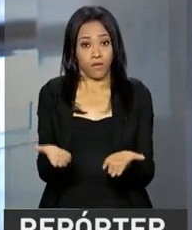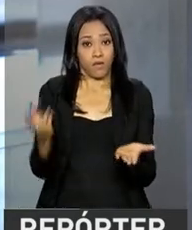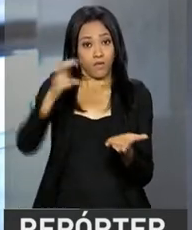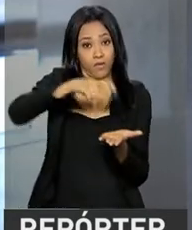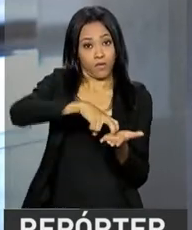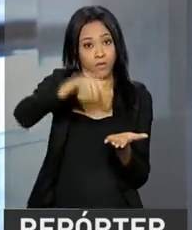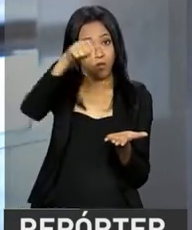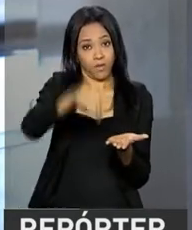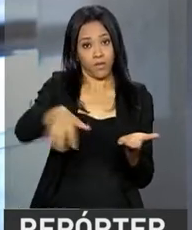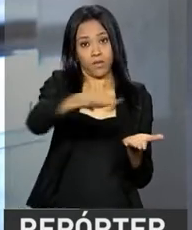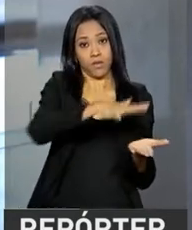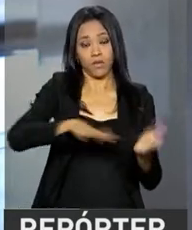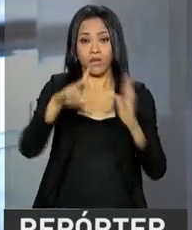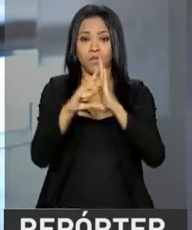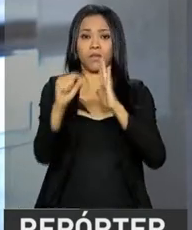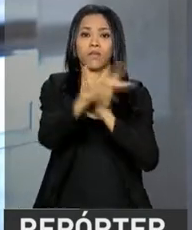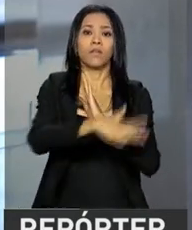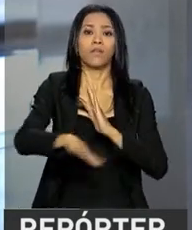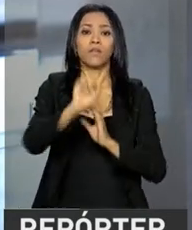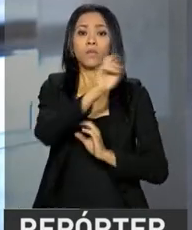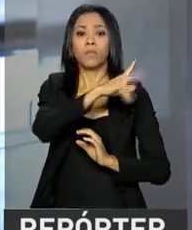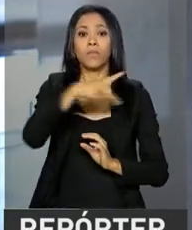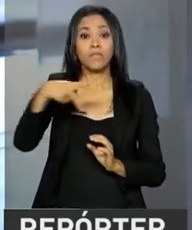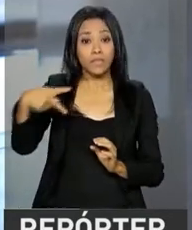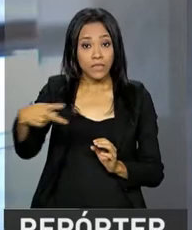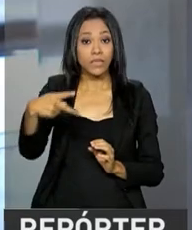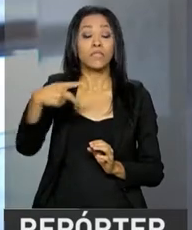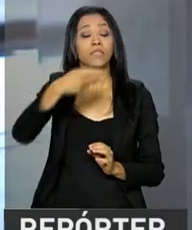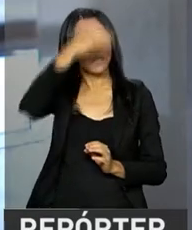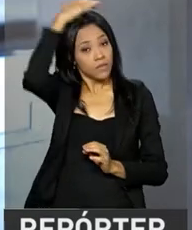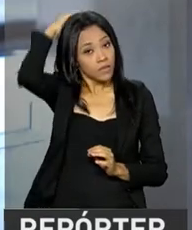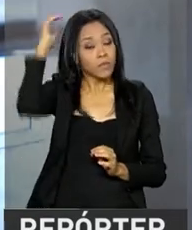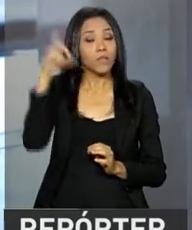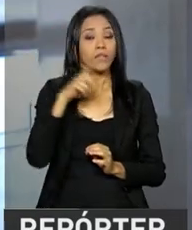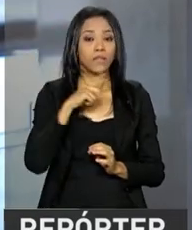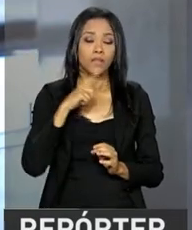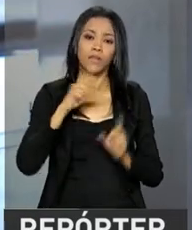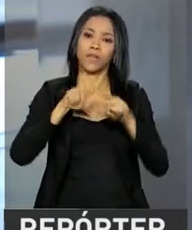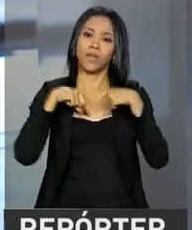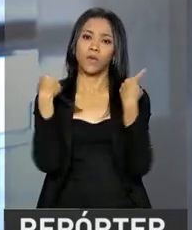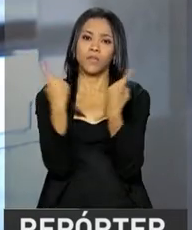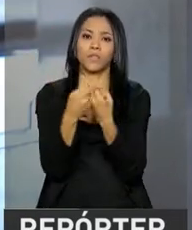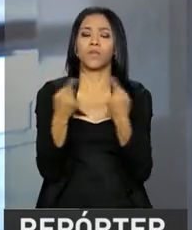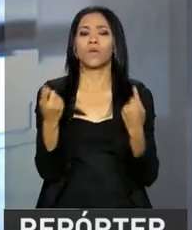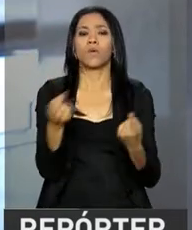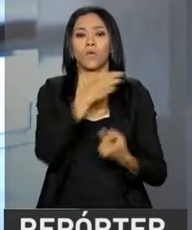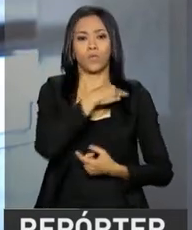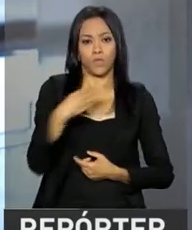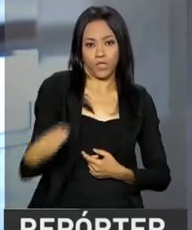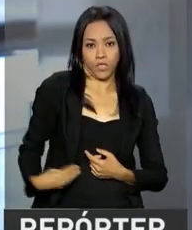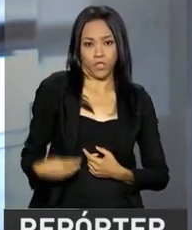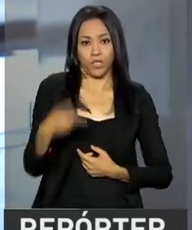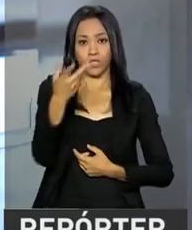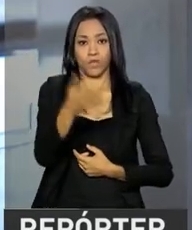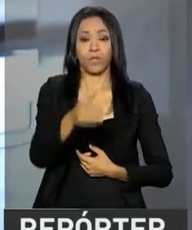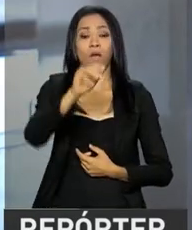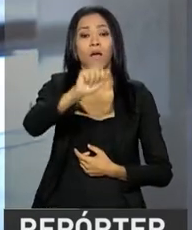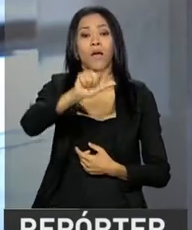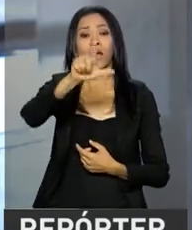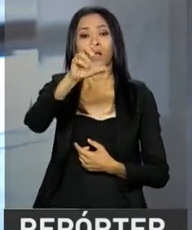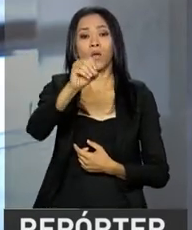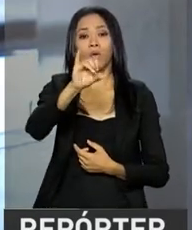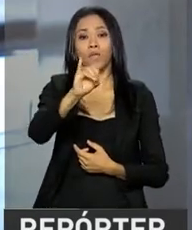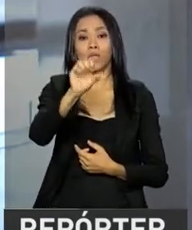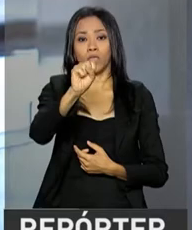aqui no palácio do planalto o presidente michel temer tem reunião com o ministro das relações exteriores aloísio nunes em